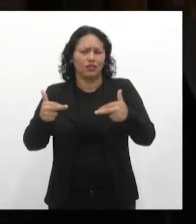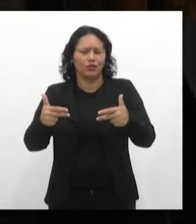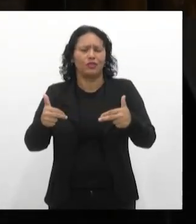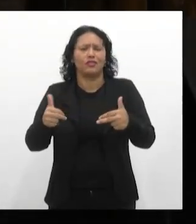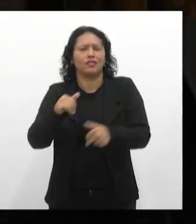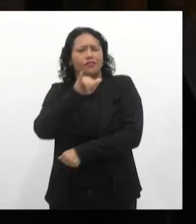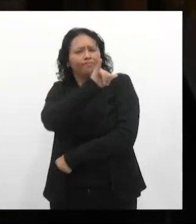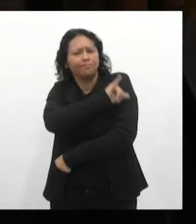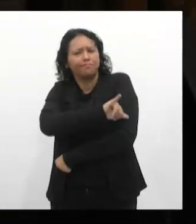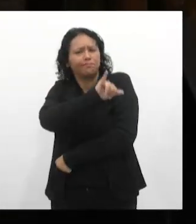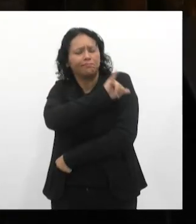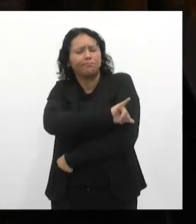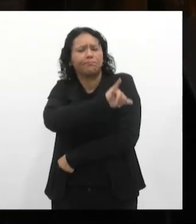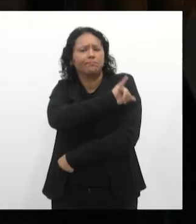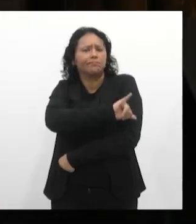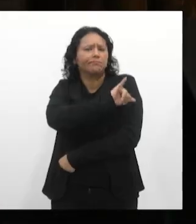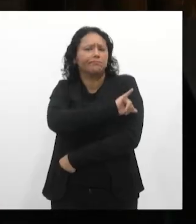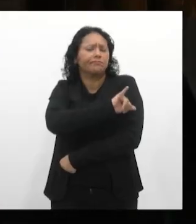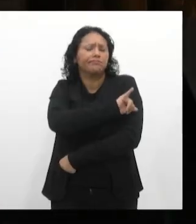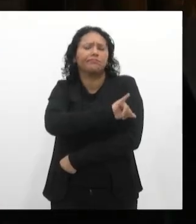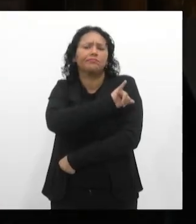os dispositivos